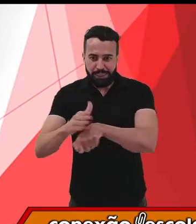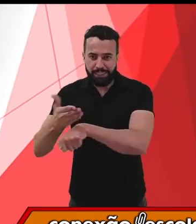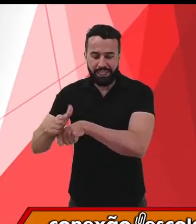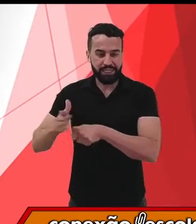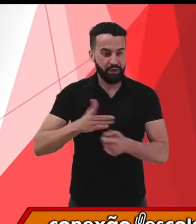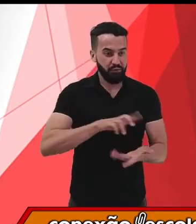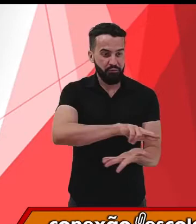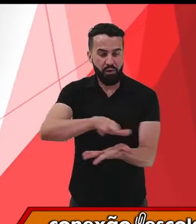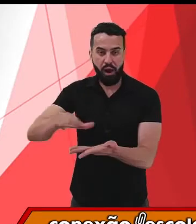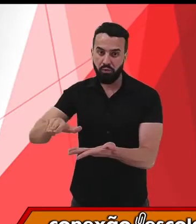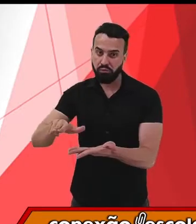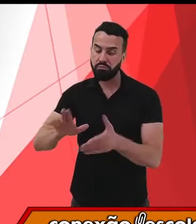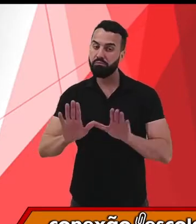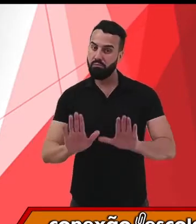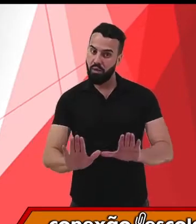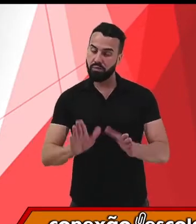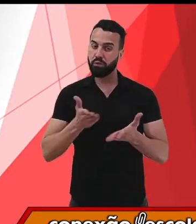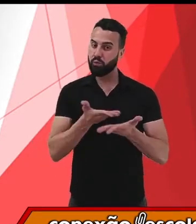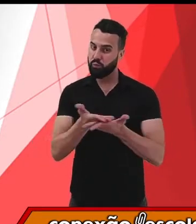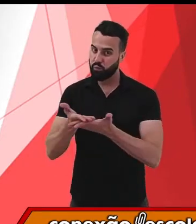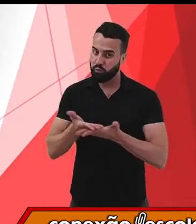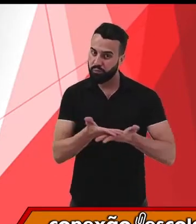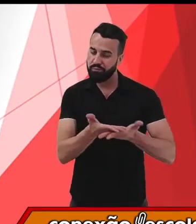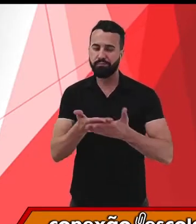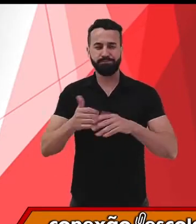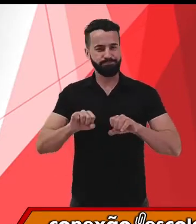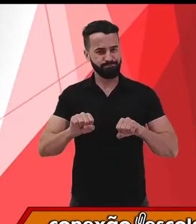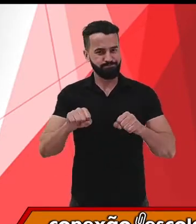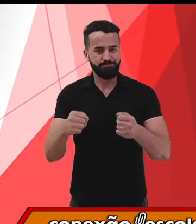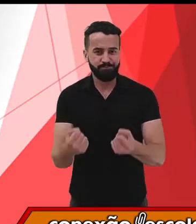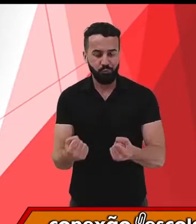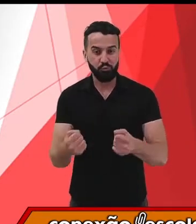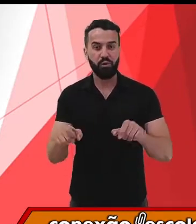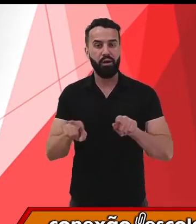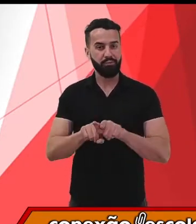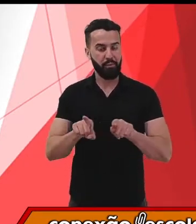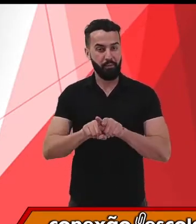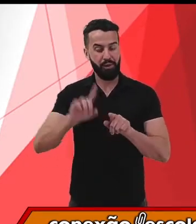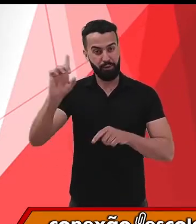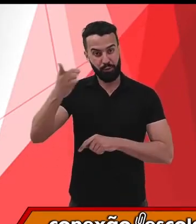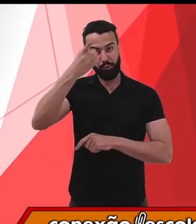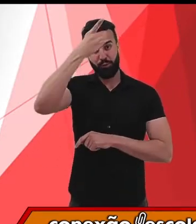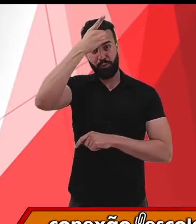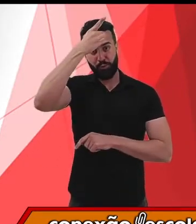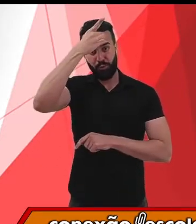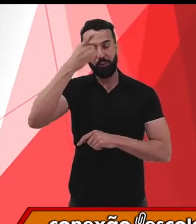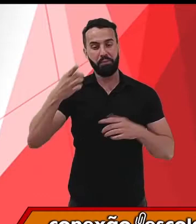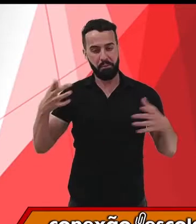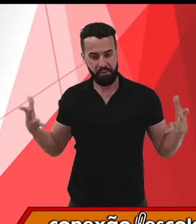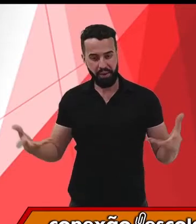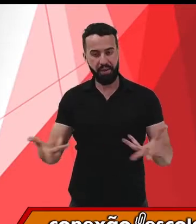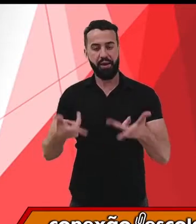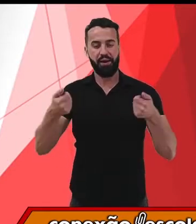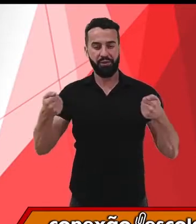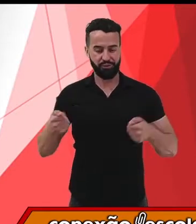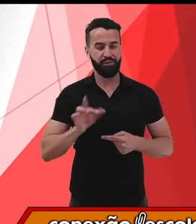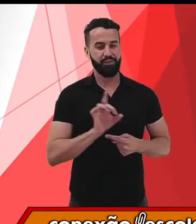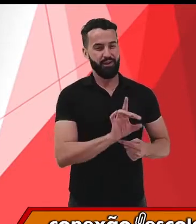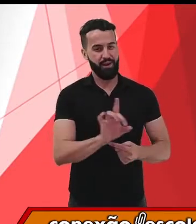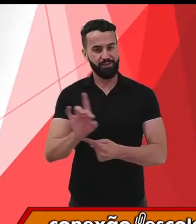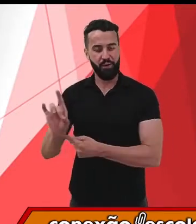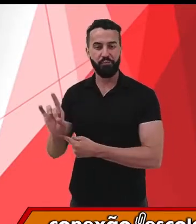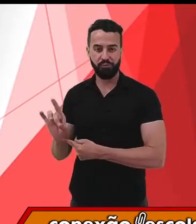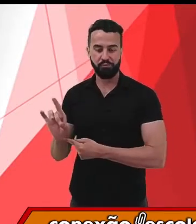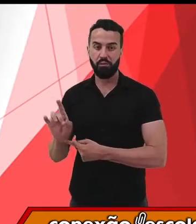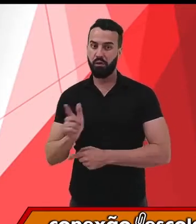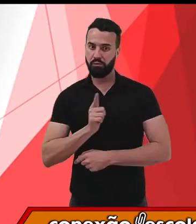do estudo, através do esforço, através do talento que cada um possui. Né? Algumas pessoas